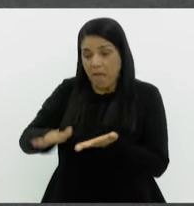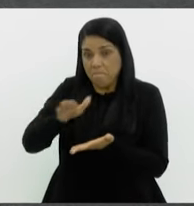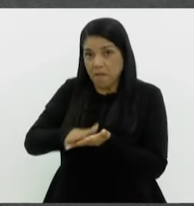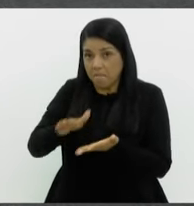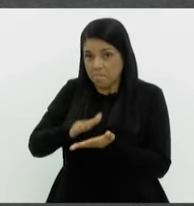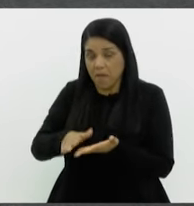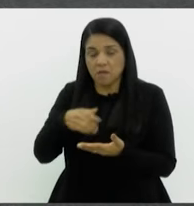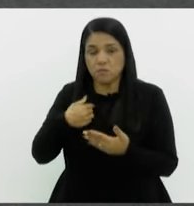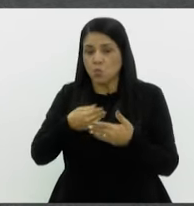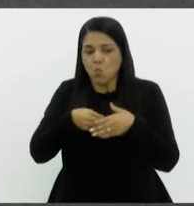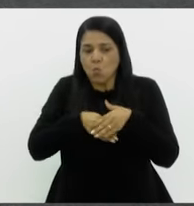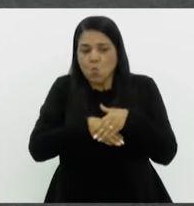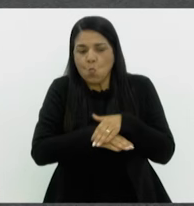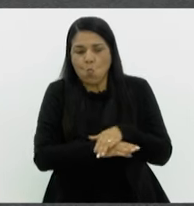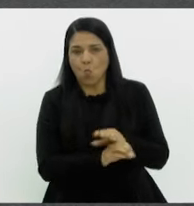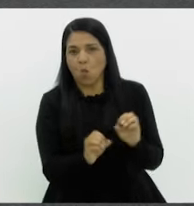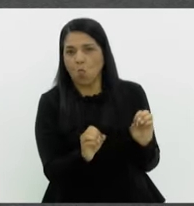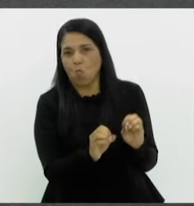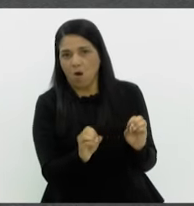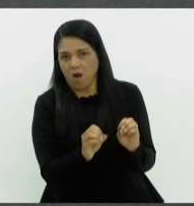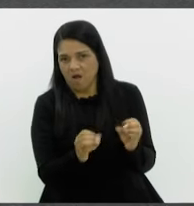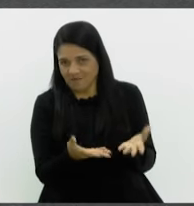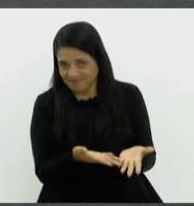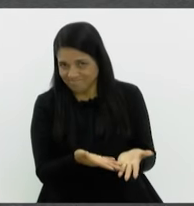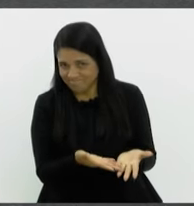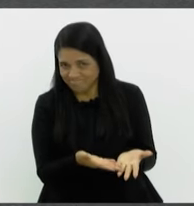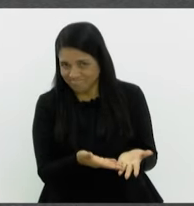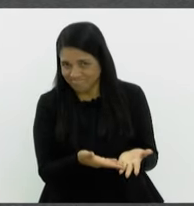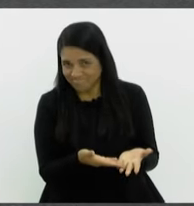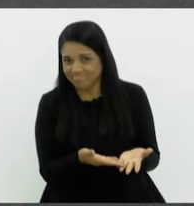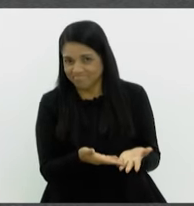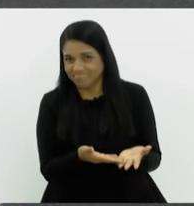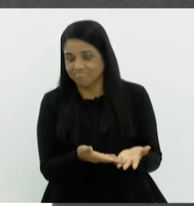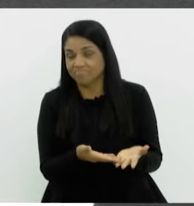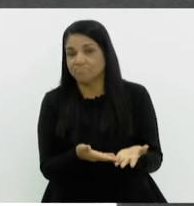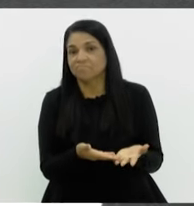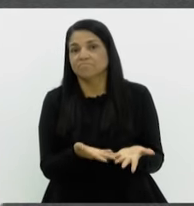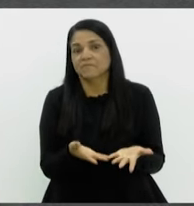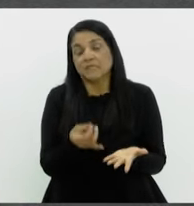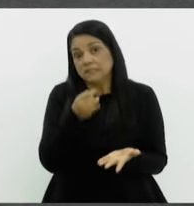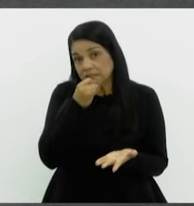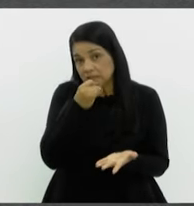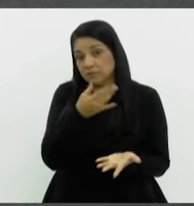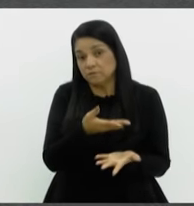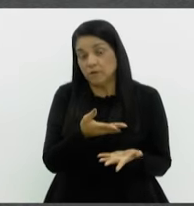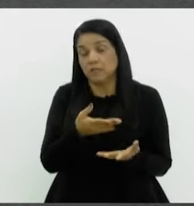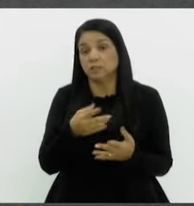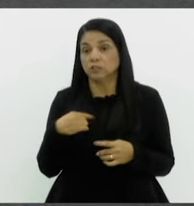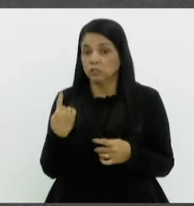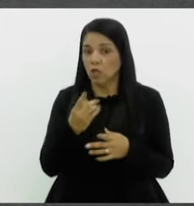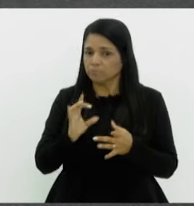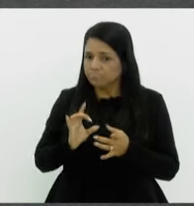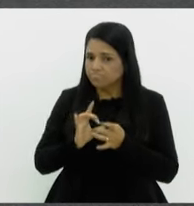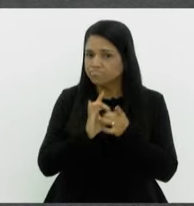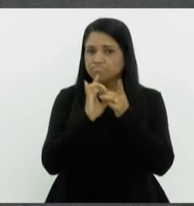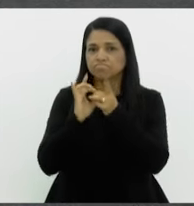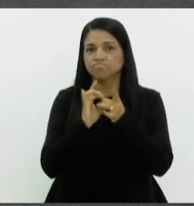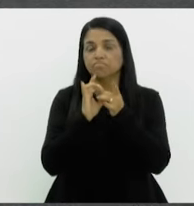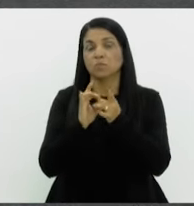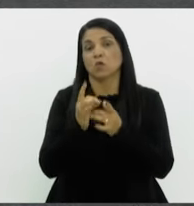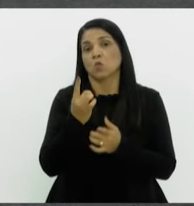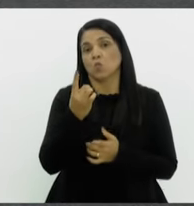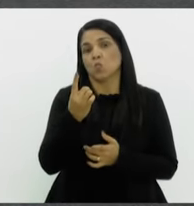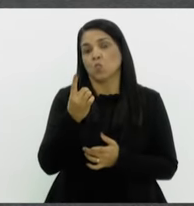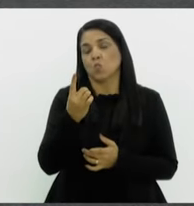fez uma reserva para que isso fosse colocado ali, infelizmente. Então, a força de todos nós, sem dúvida nenhuma. Agora, 1 bilhão e